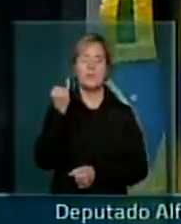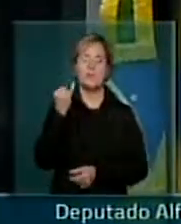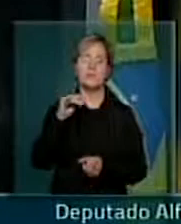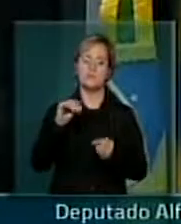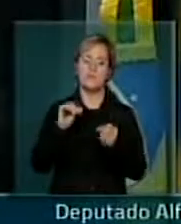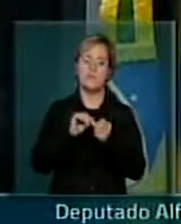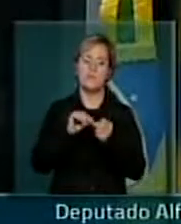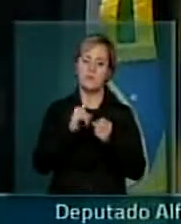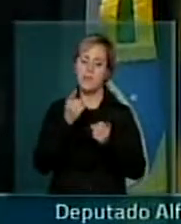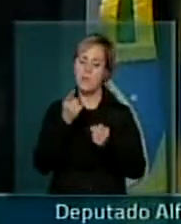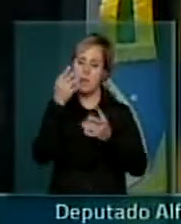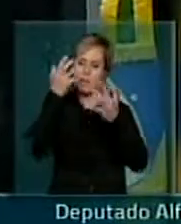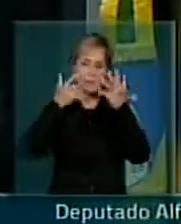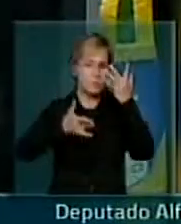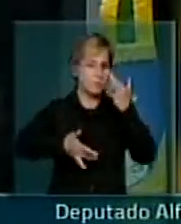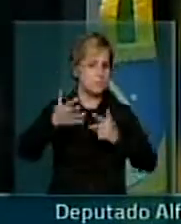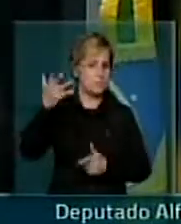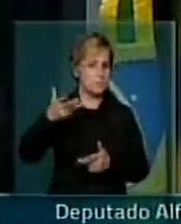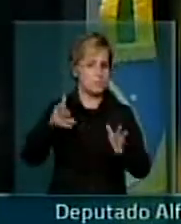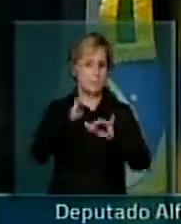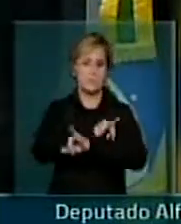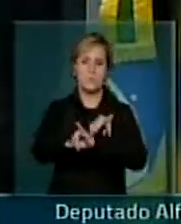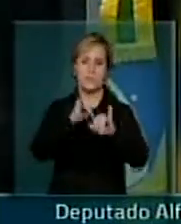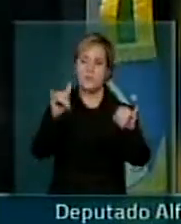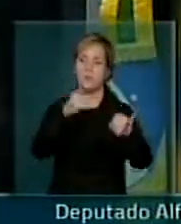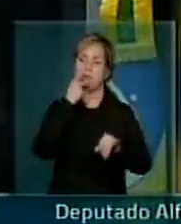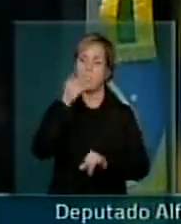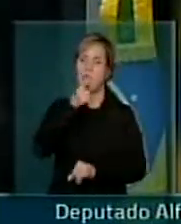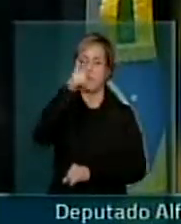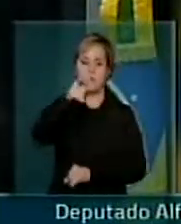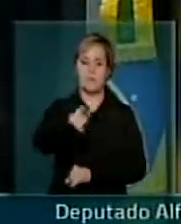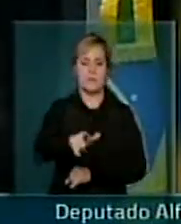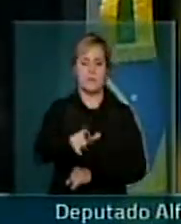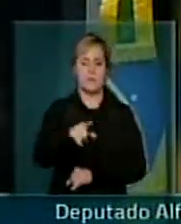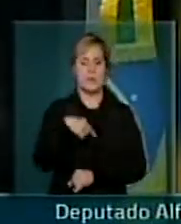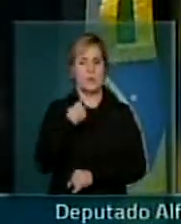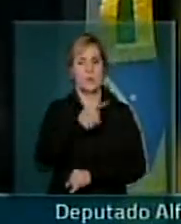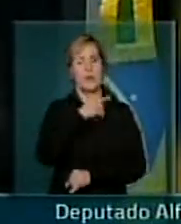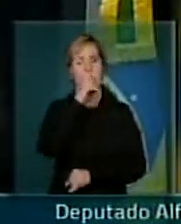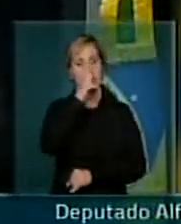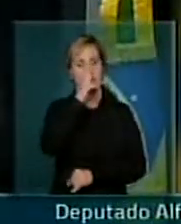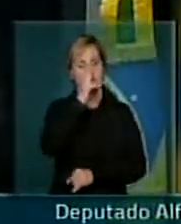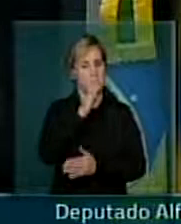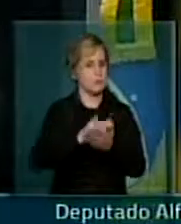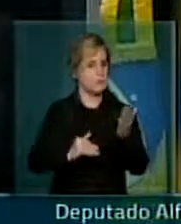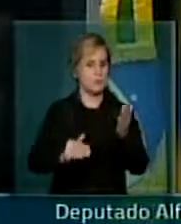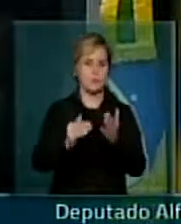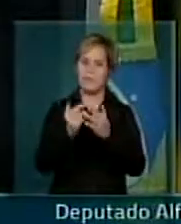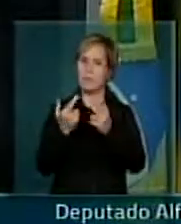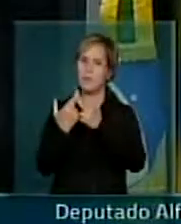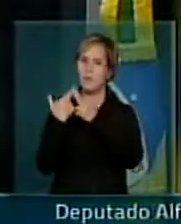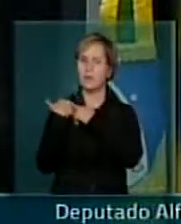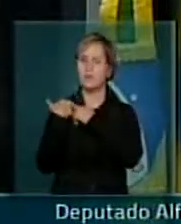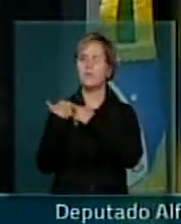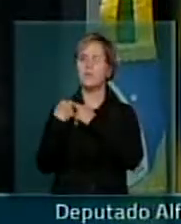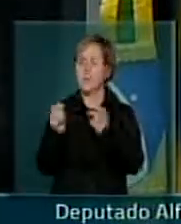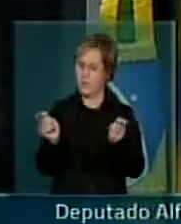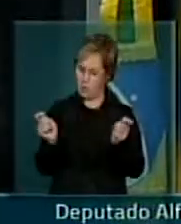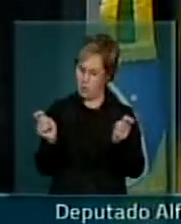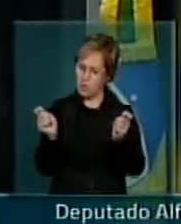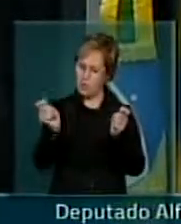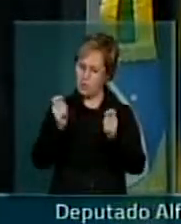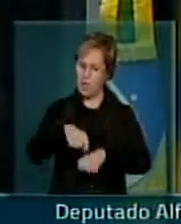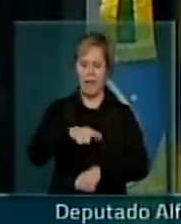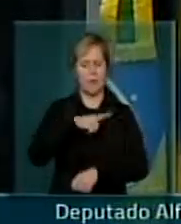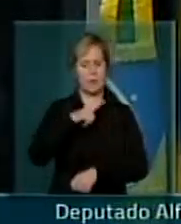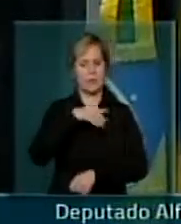fazer essas considerações, novamente colocando, achamos que com toda a responsabilidade é possível